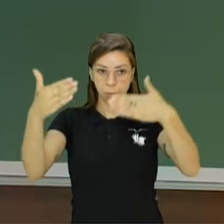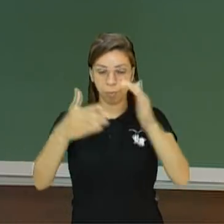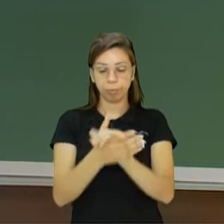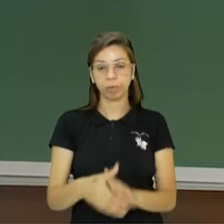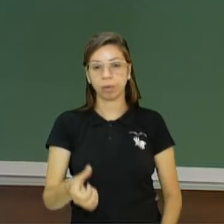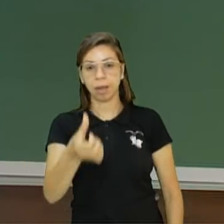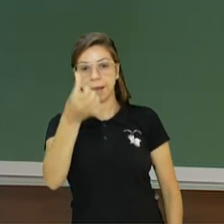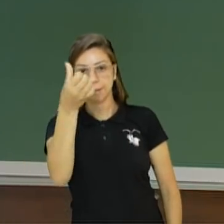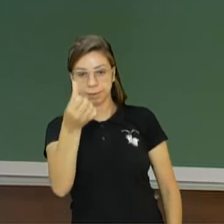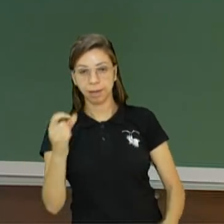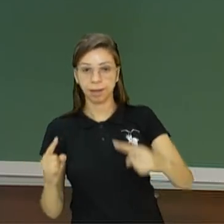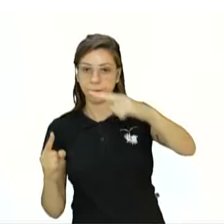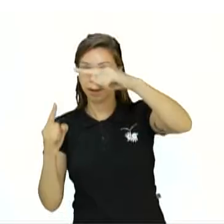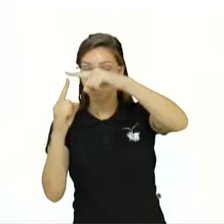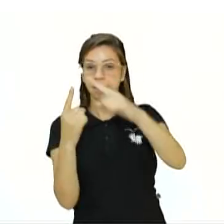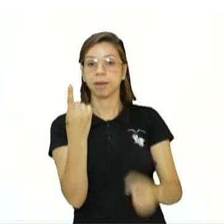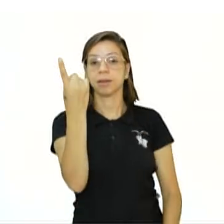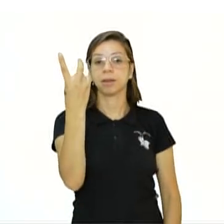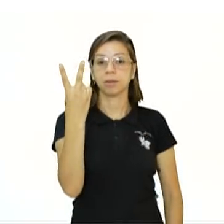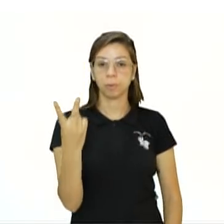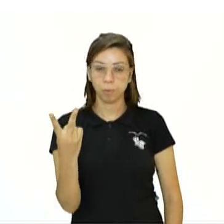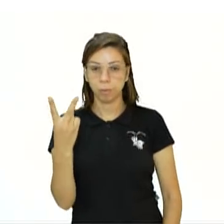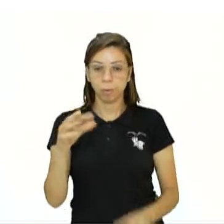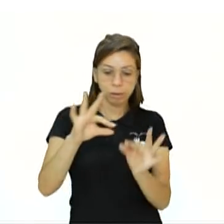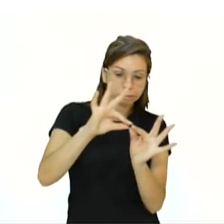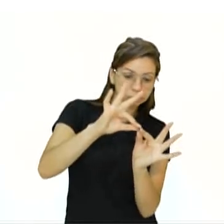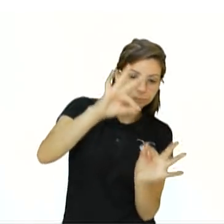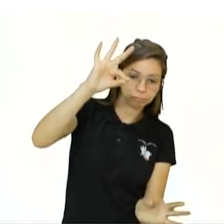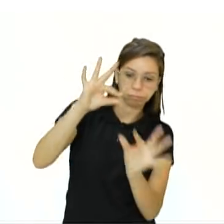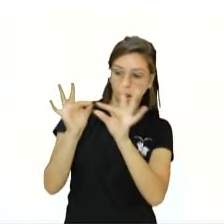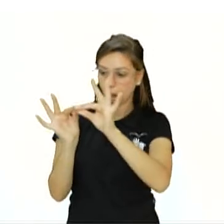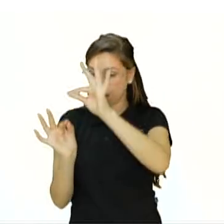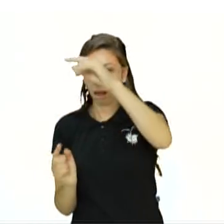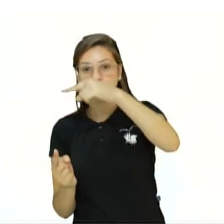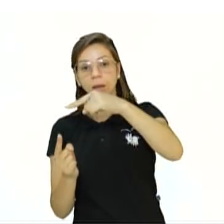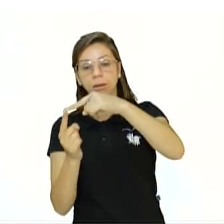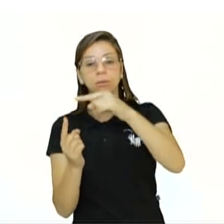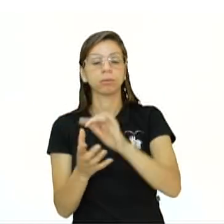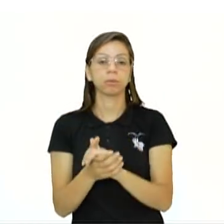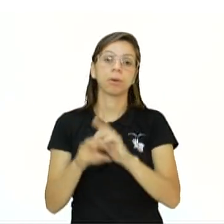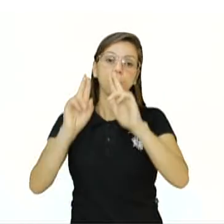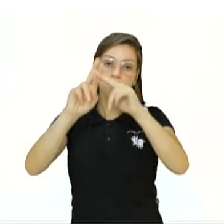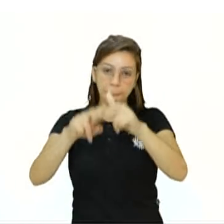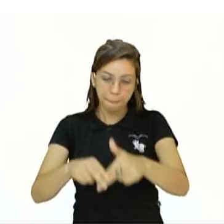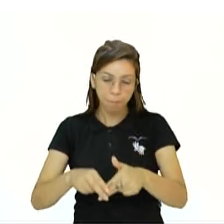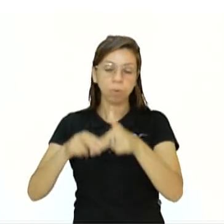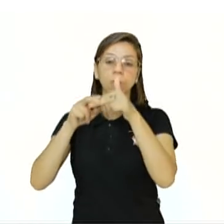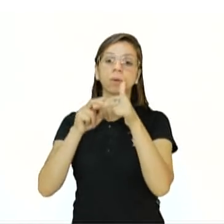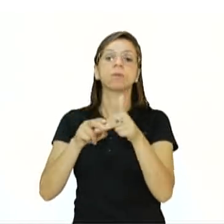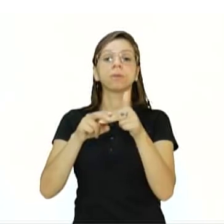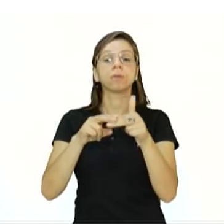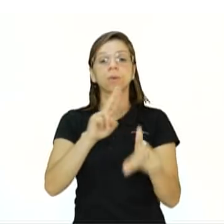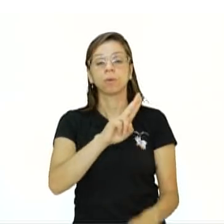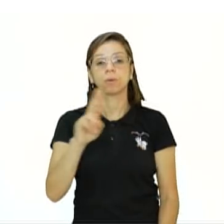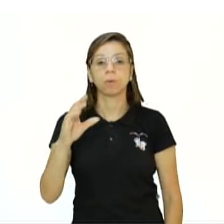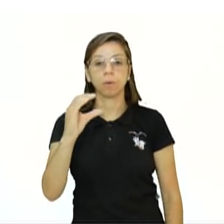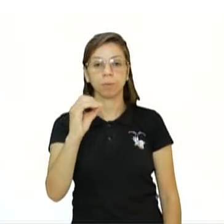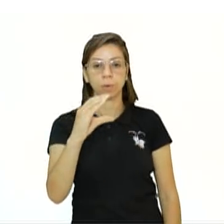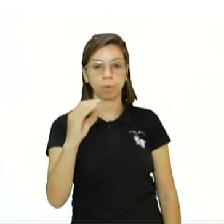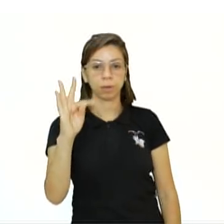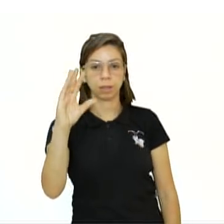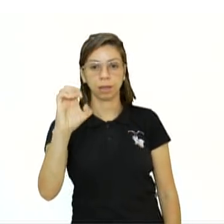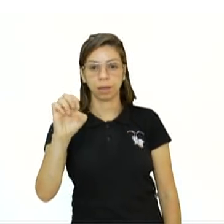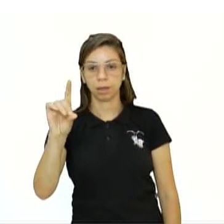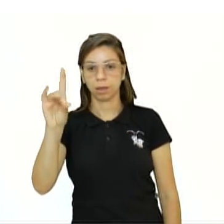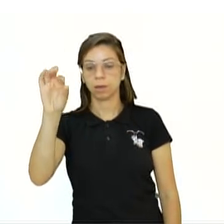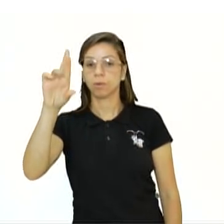6 vértices e 12 arestas. Por isso que o nome desse poliedro é octaedro, porque ele tem 8